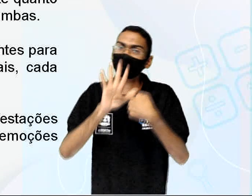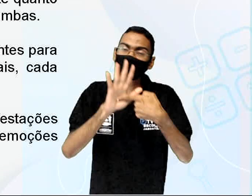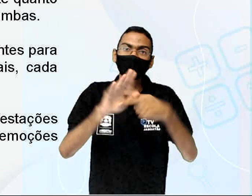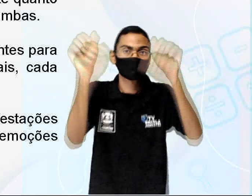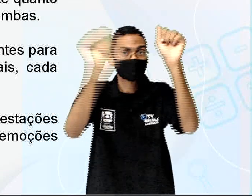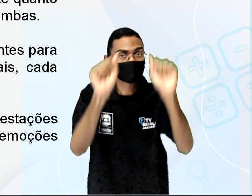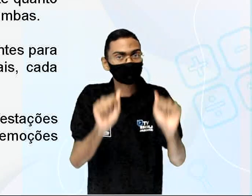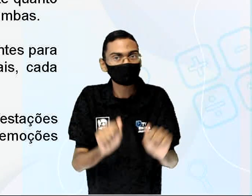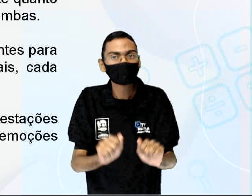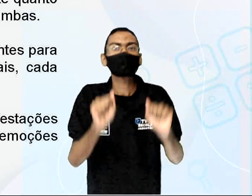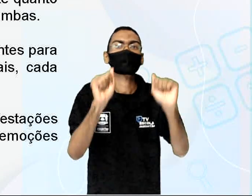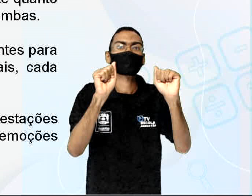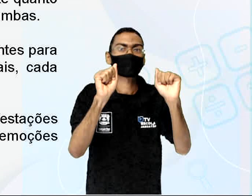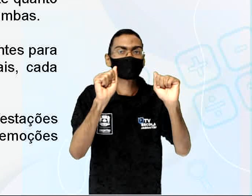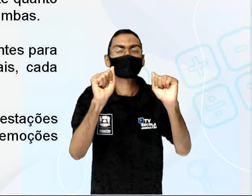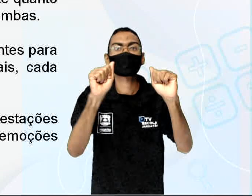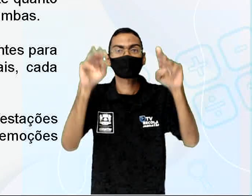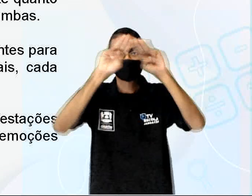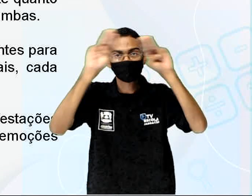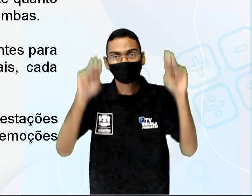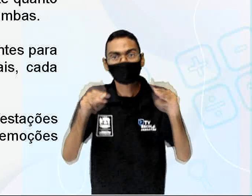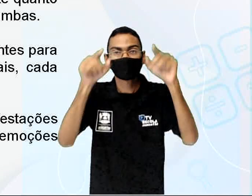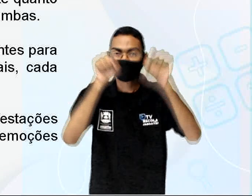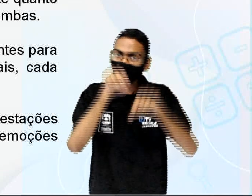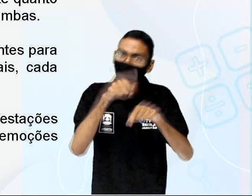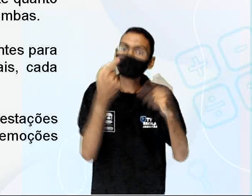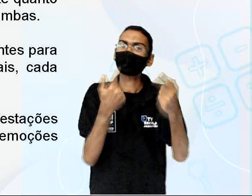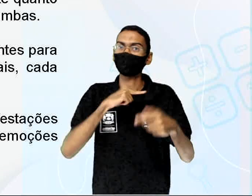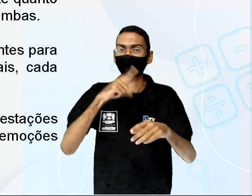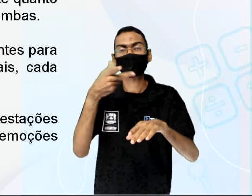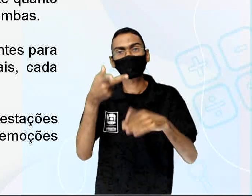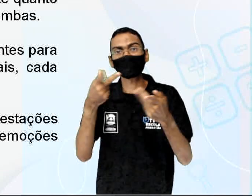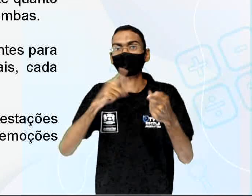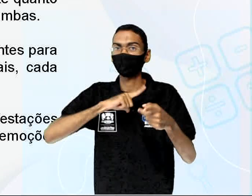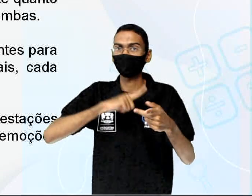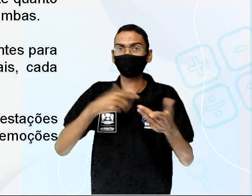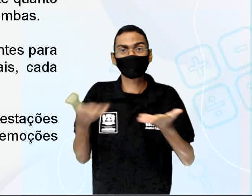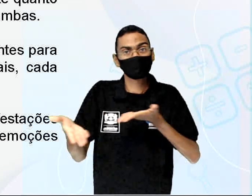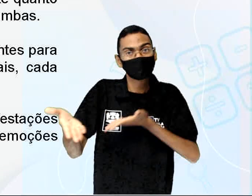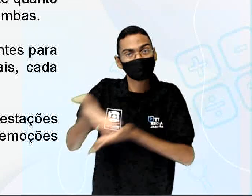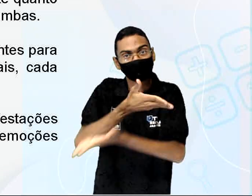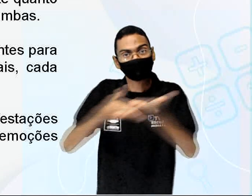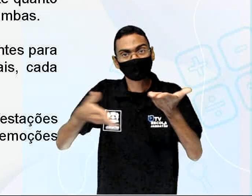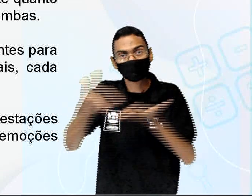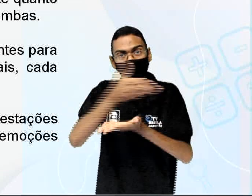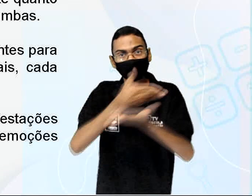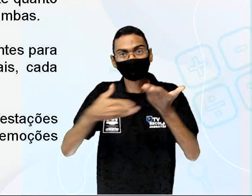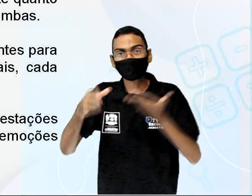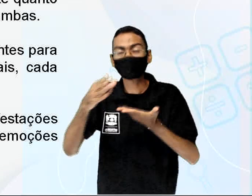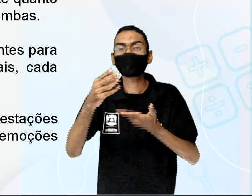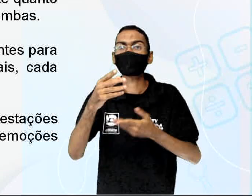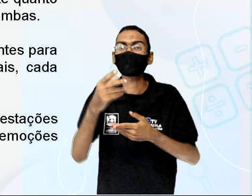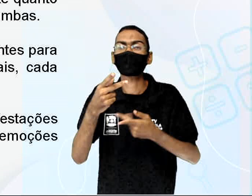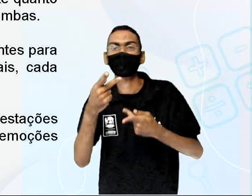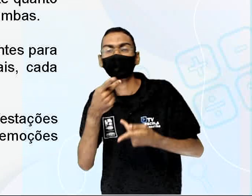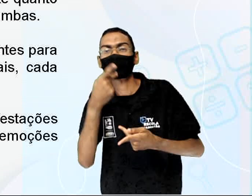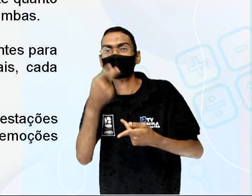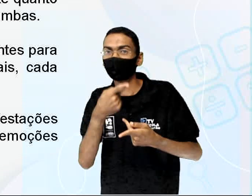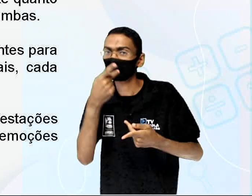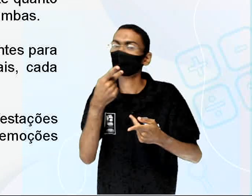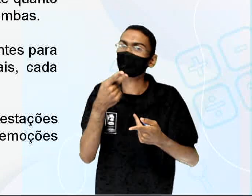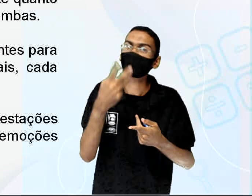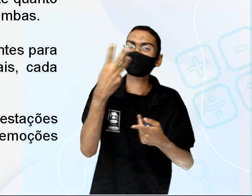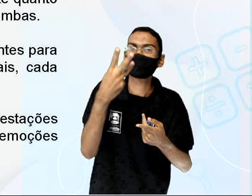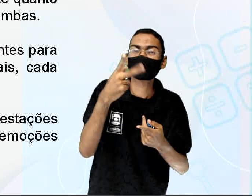imersivas, que cada vez mais trazem essa interatividade, como fala aí nesse terceiro parágrafo, que é uma conquista muito